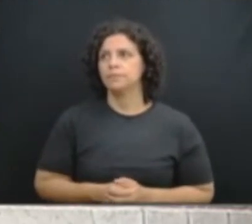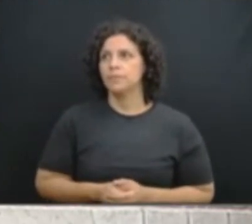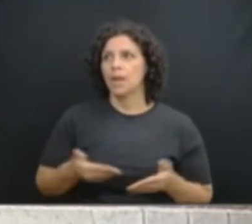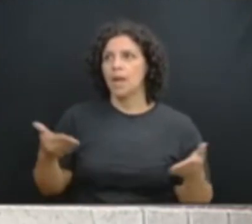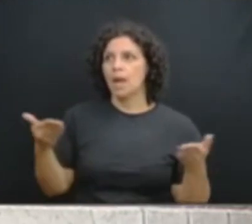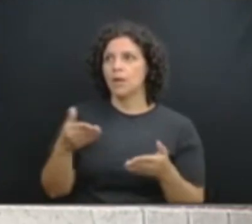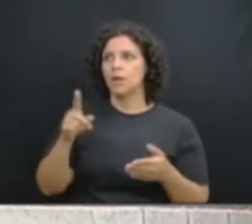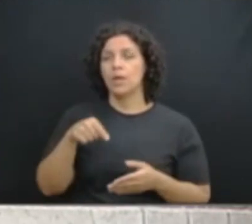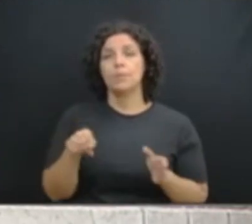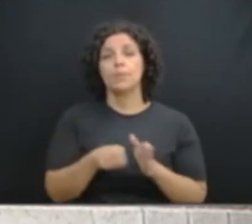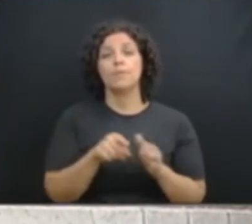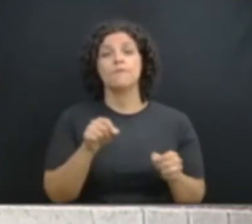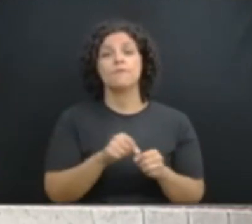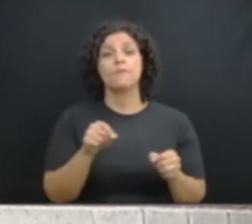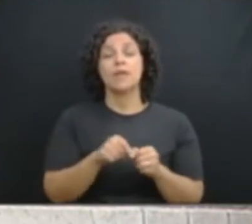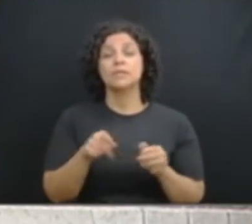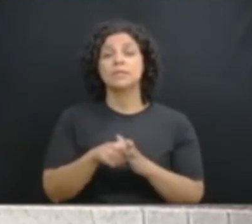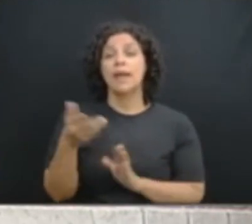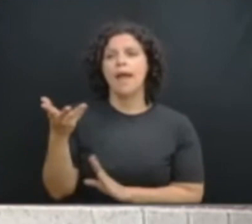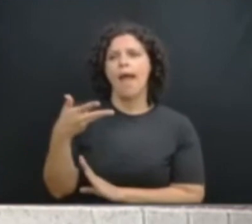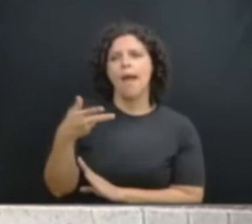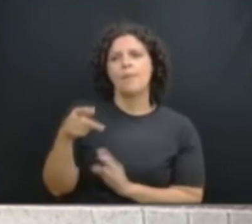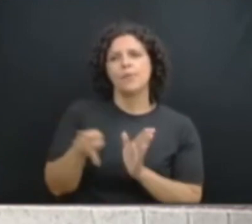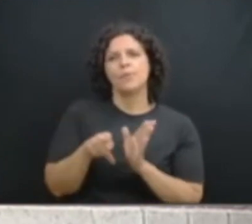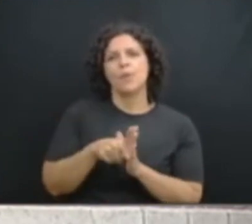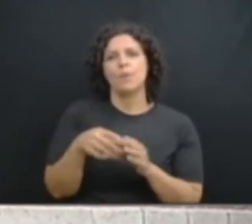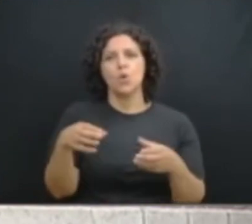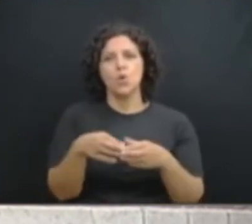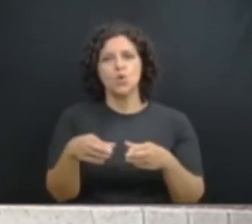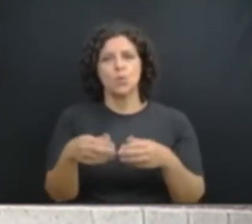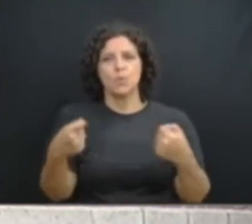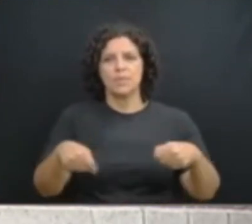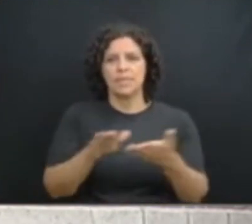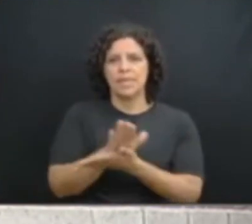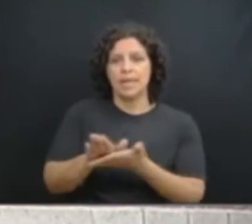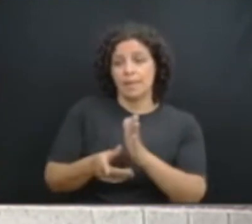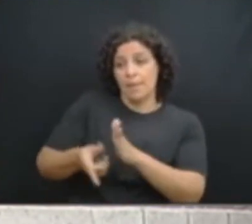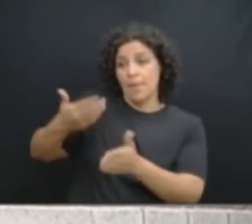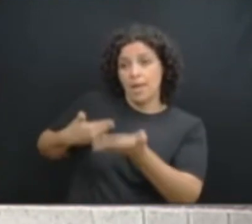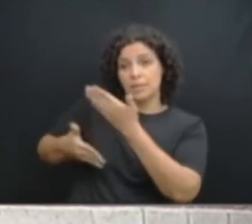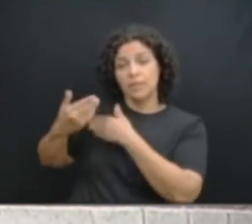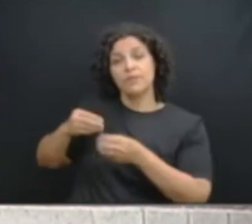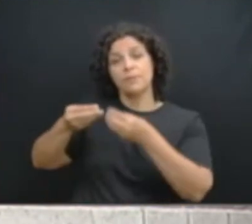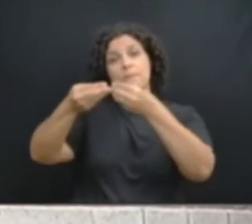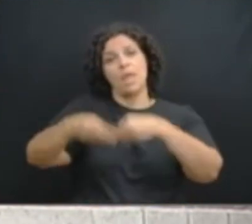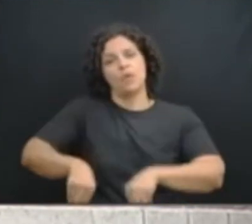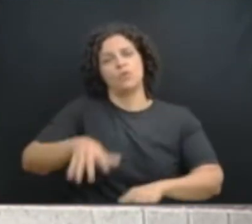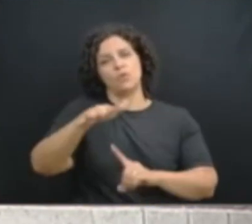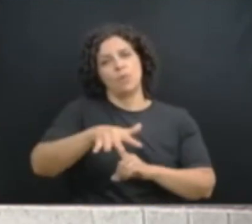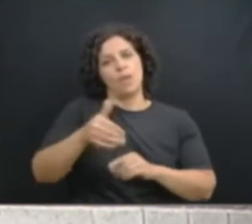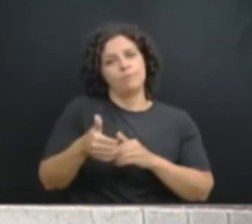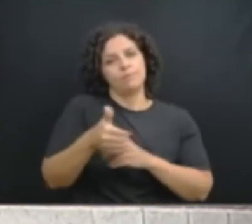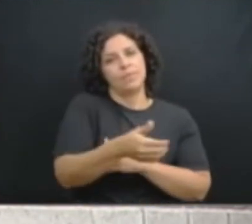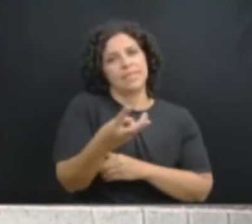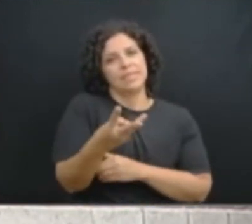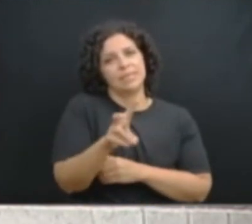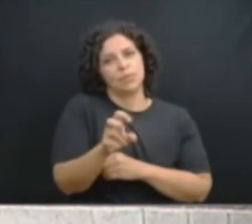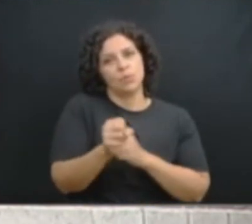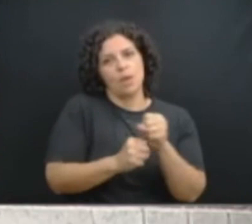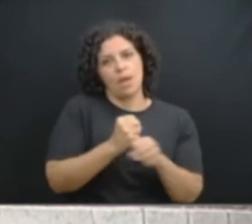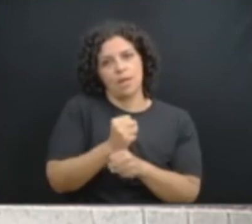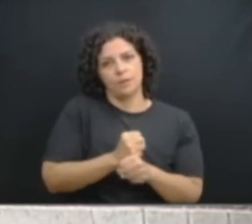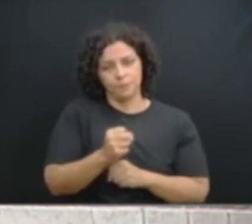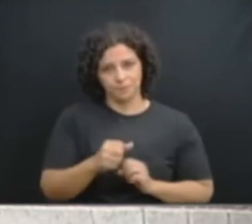agora é que fazer com que a pressa daqueles que não tiveram pressa quando deveriam ter prejudique o Paraná nos próximos 35